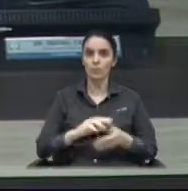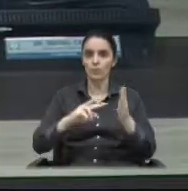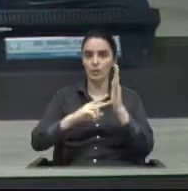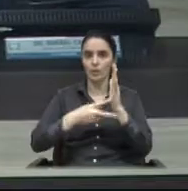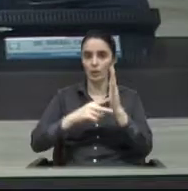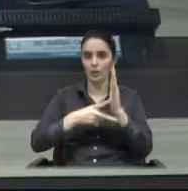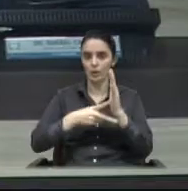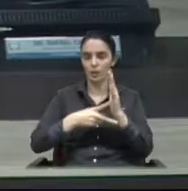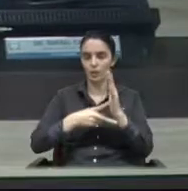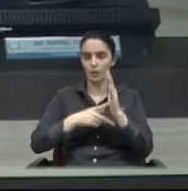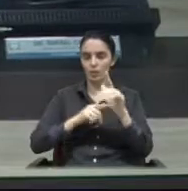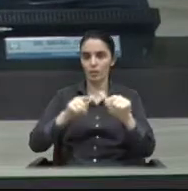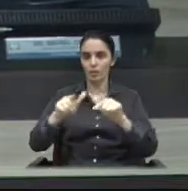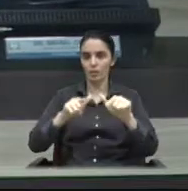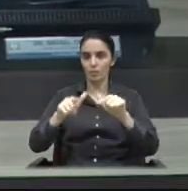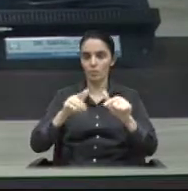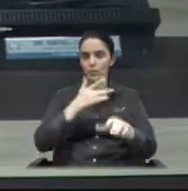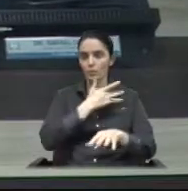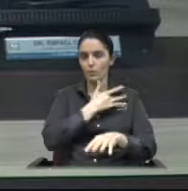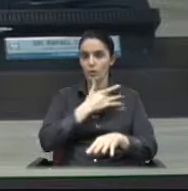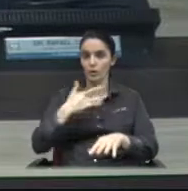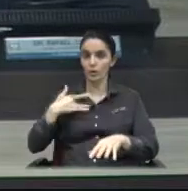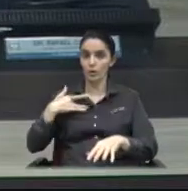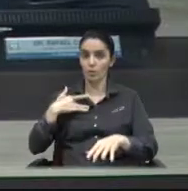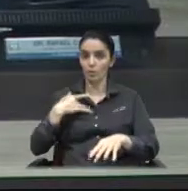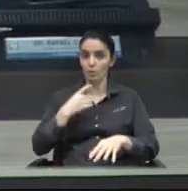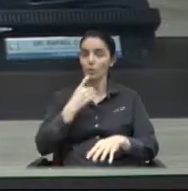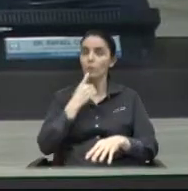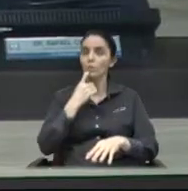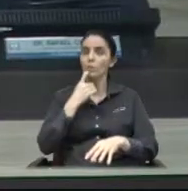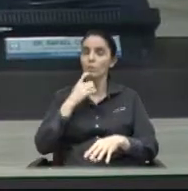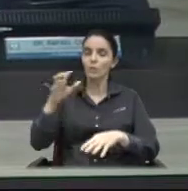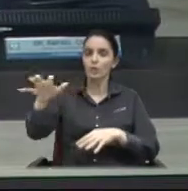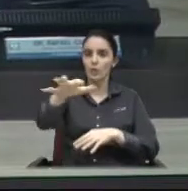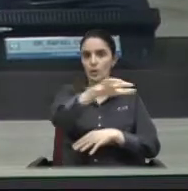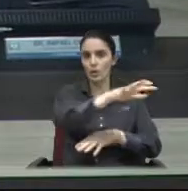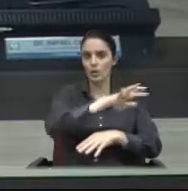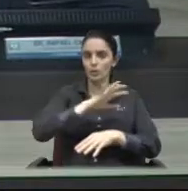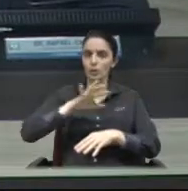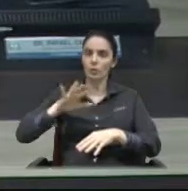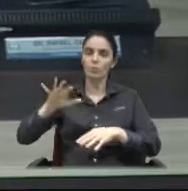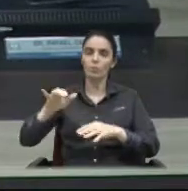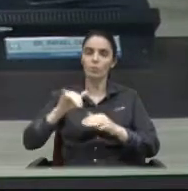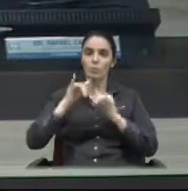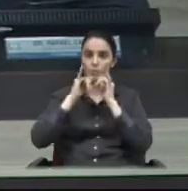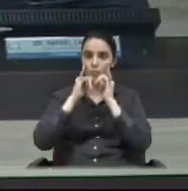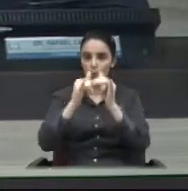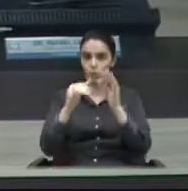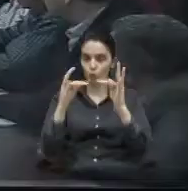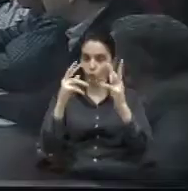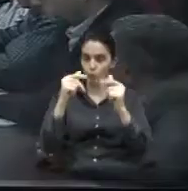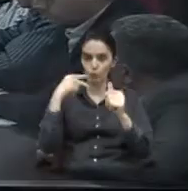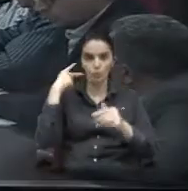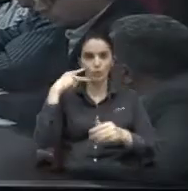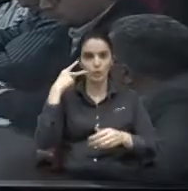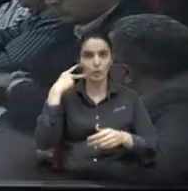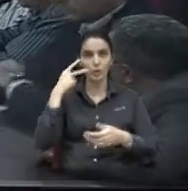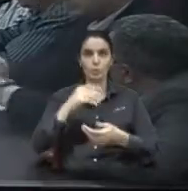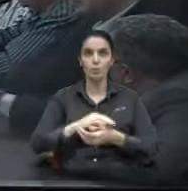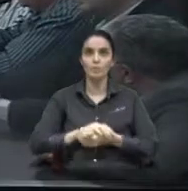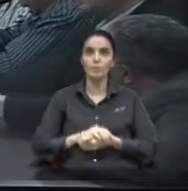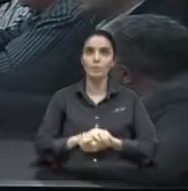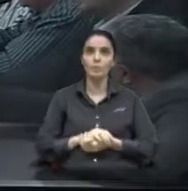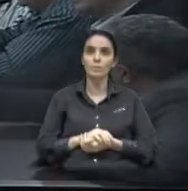Empregados de Estabelecimentos de Serviços de Saúde de Campinas e região, esse comunicado que foi passado para todos os vereadores. Veio